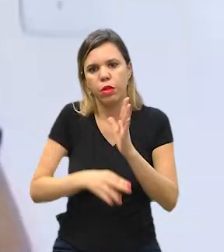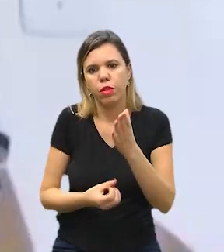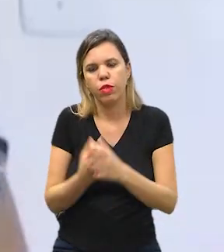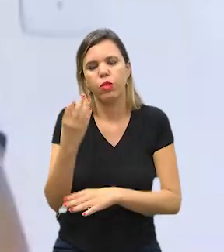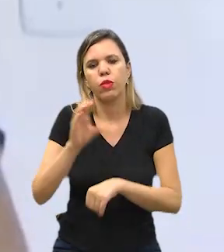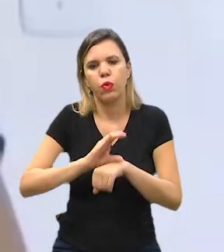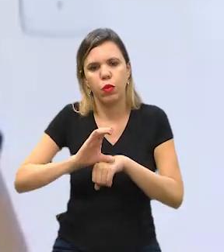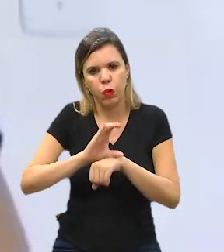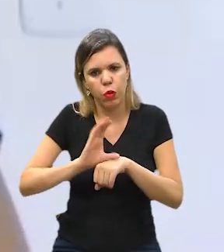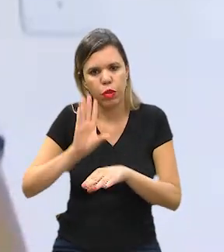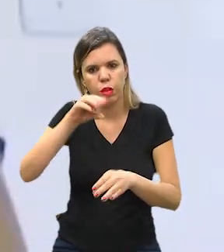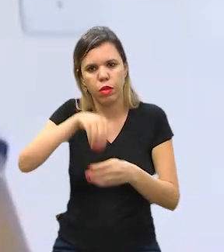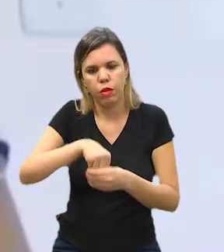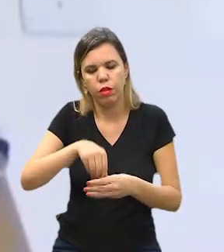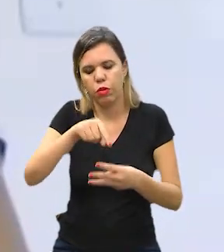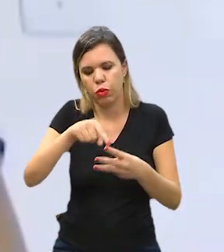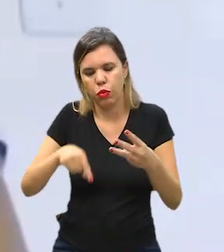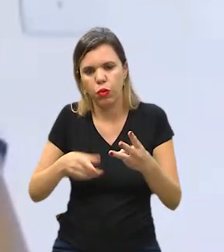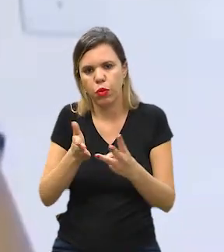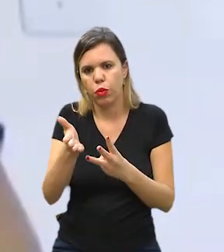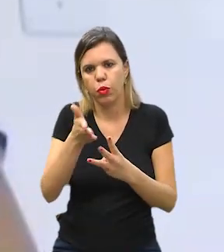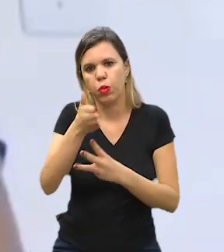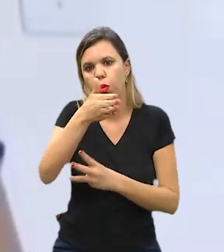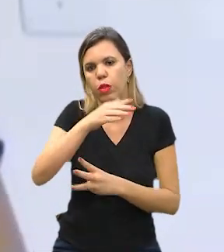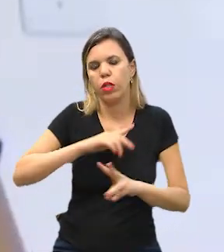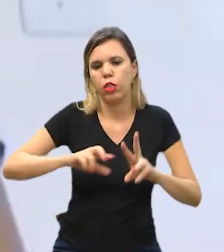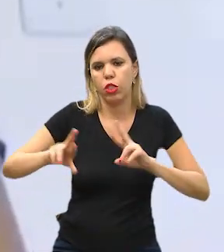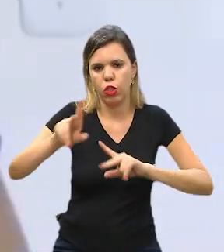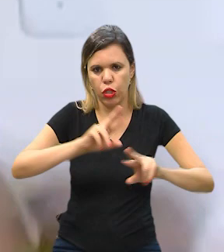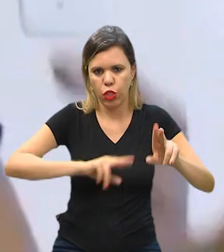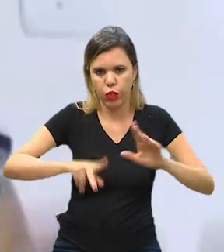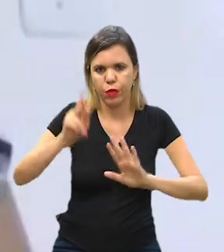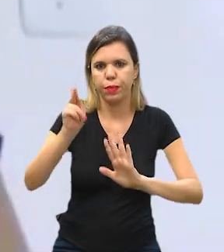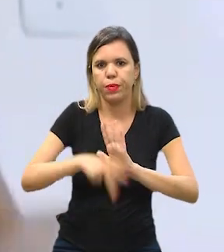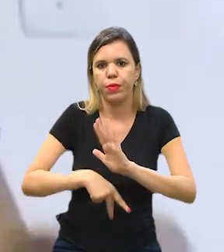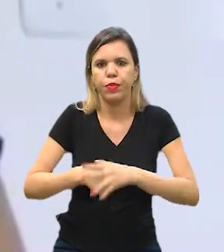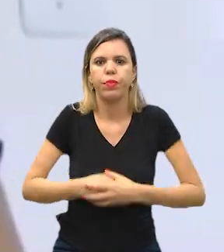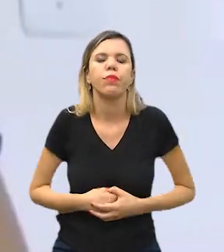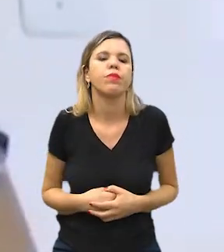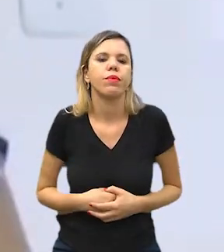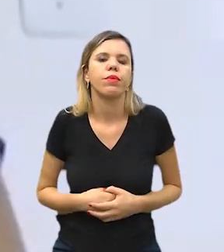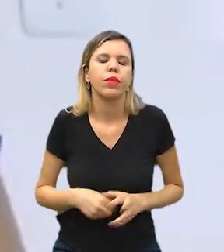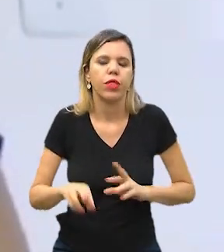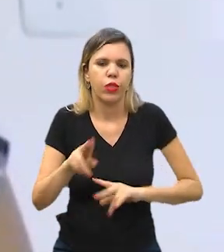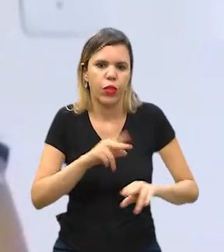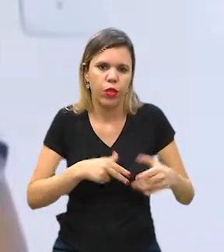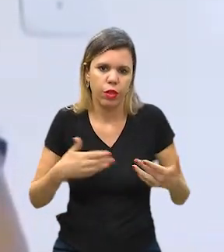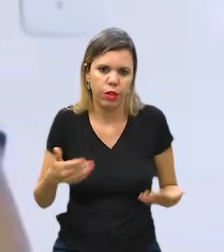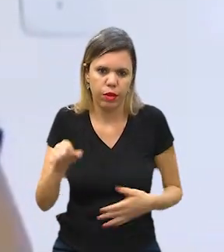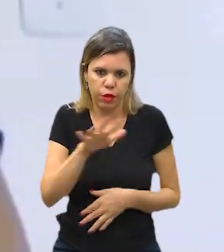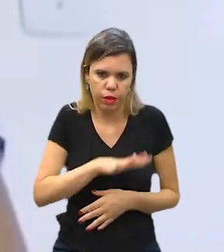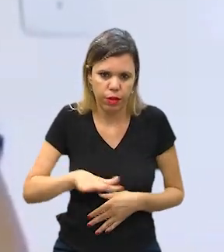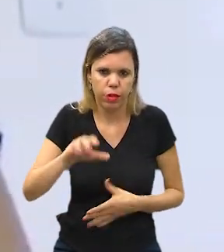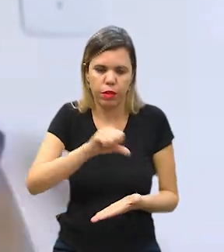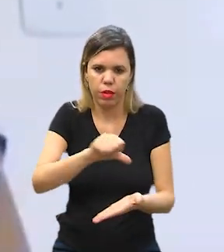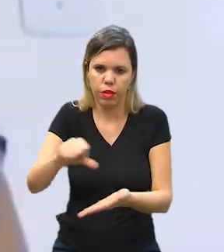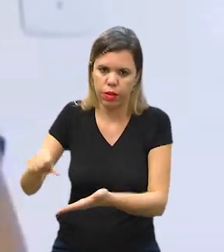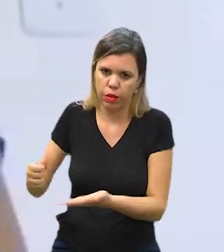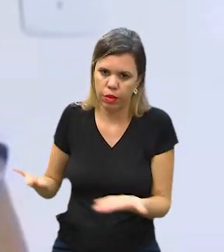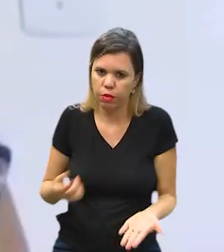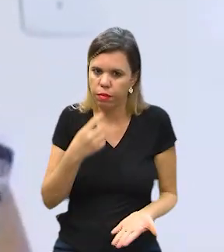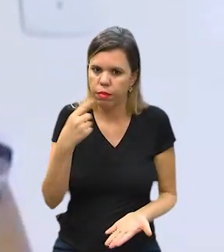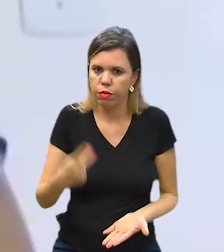a partir disso, o programa ele veio se constituindo dentro desses 3 eixos. Nós temos diferentes projetos em